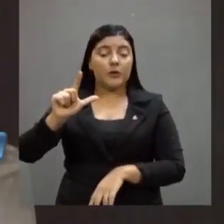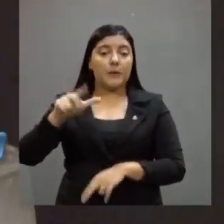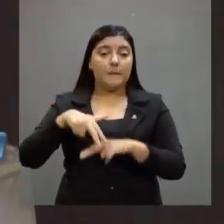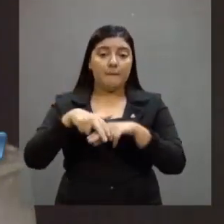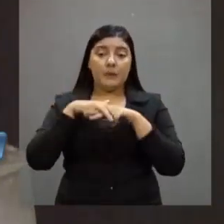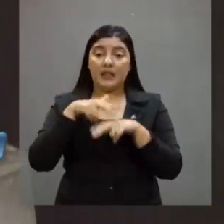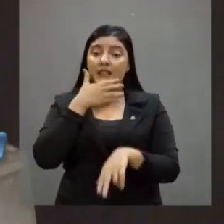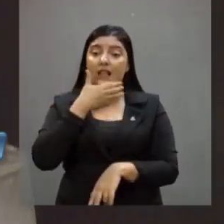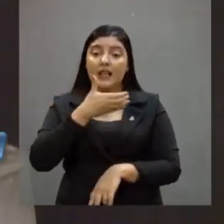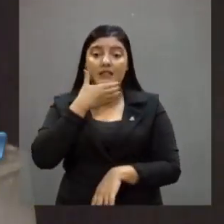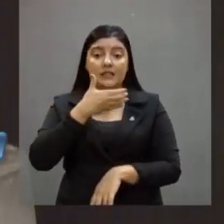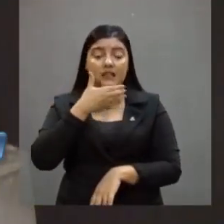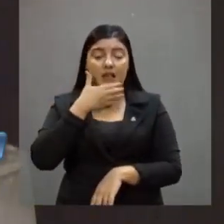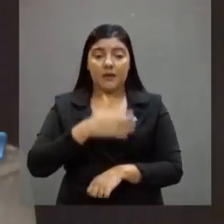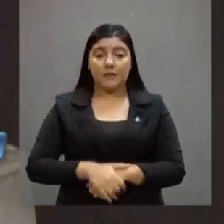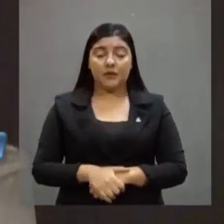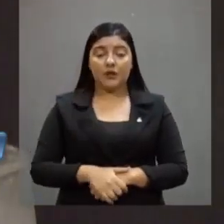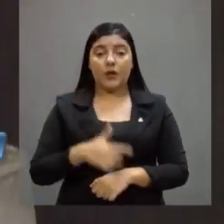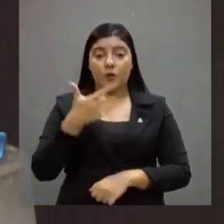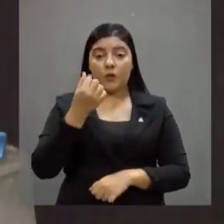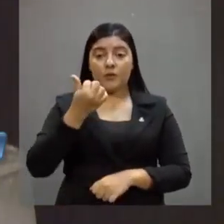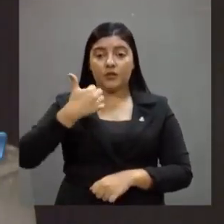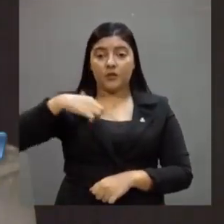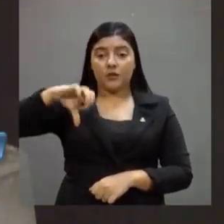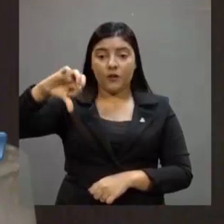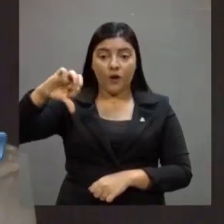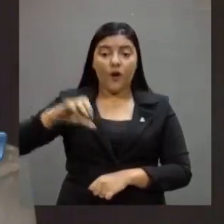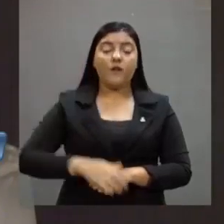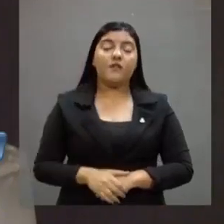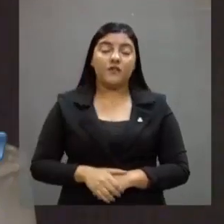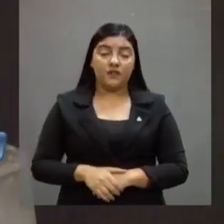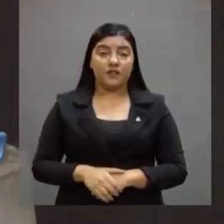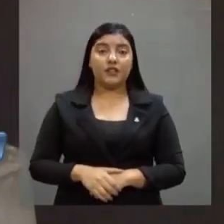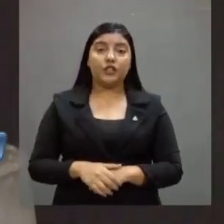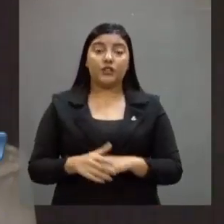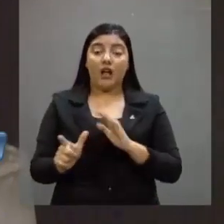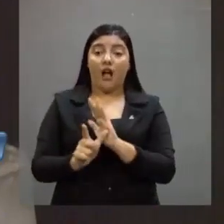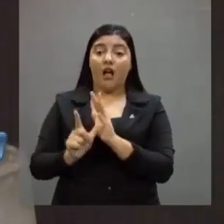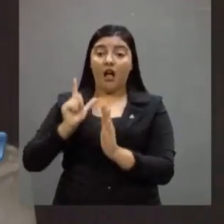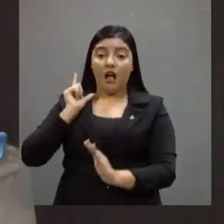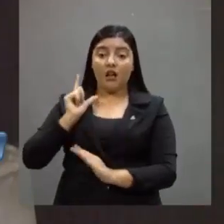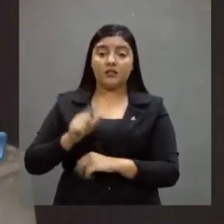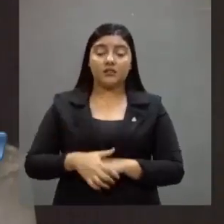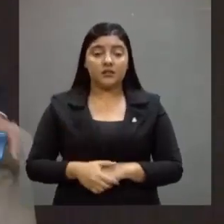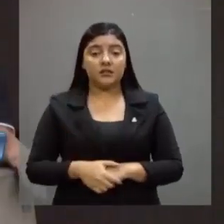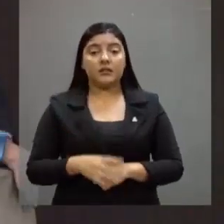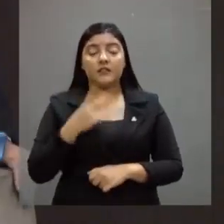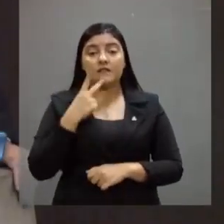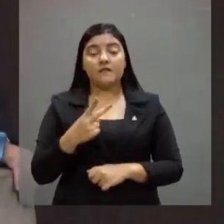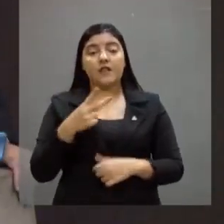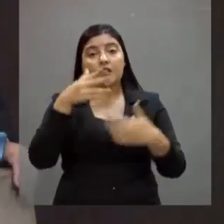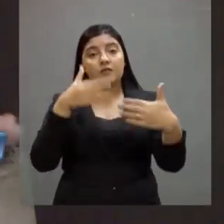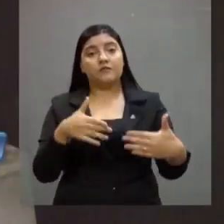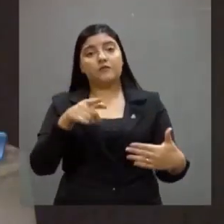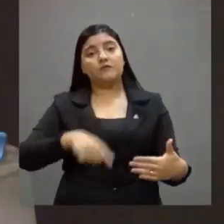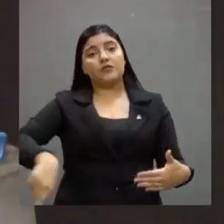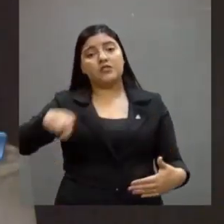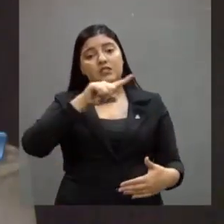portanto, dezembro de 2019. Eu queria falar aos cearenses